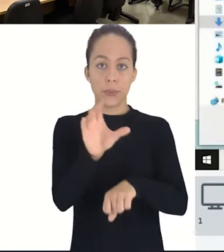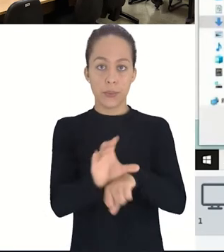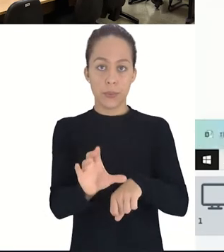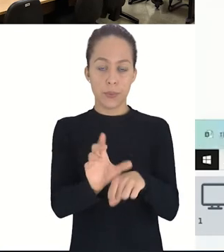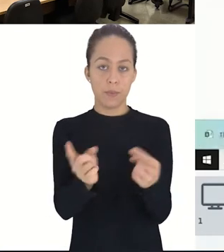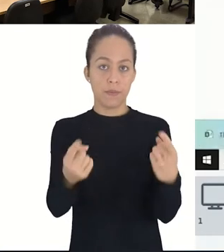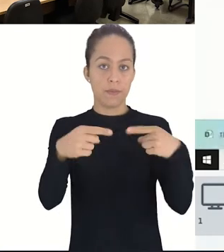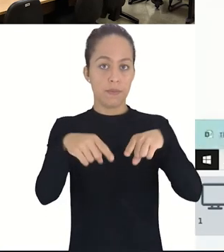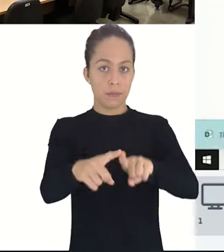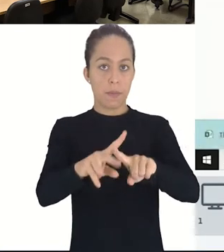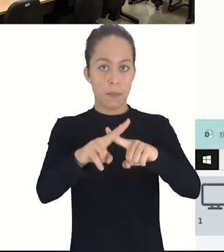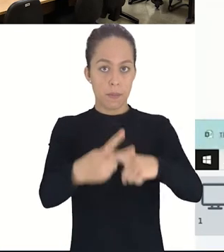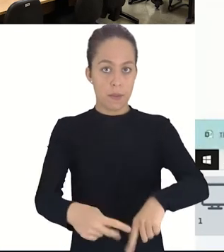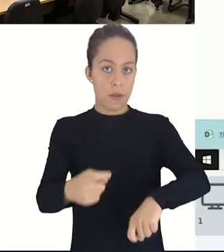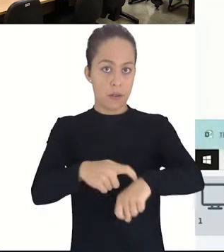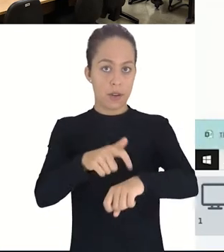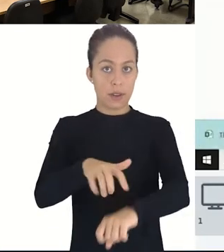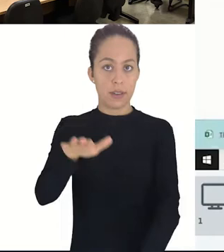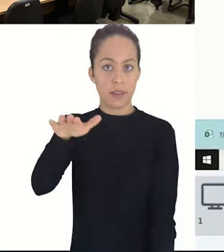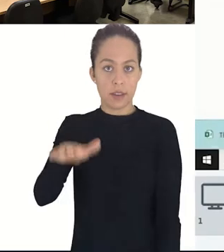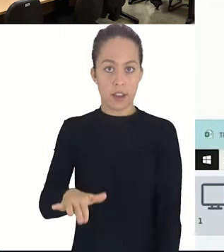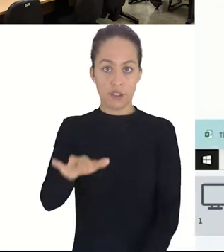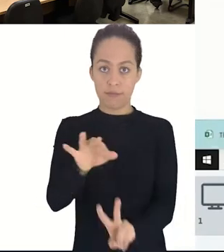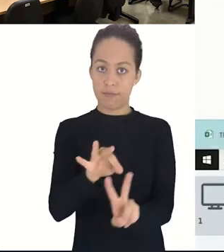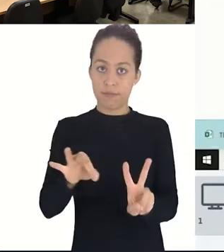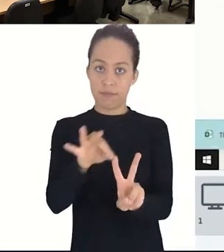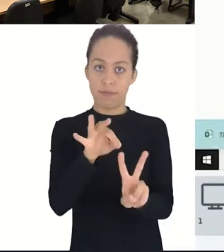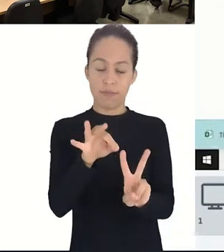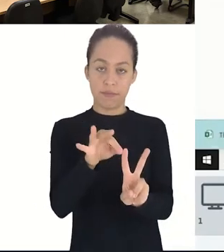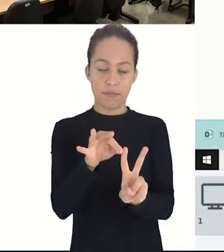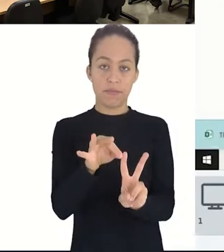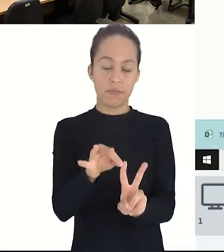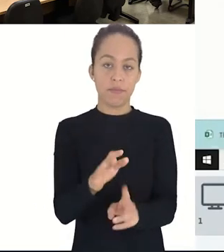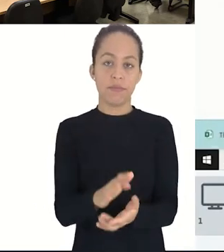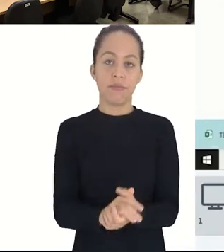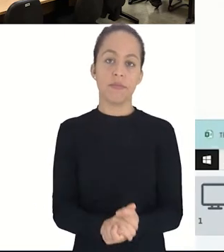Curso concomitante mecânica vespertino, Campus Vitória.